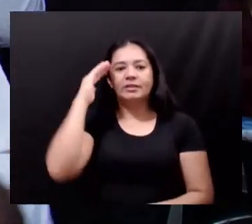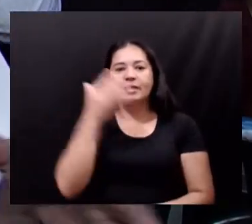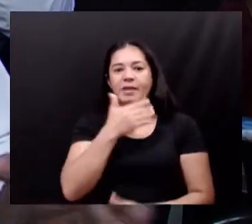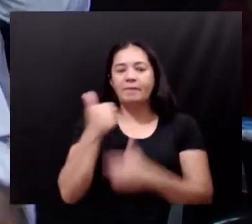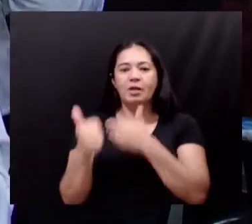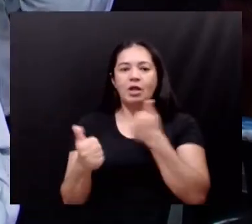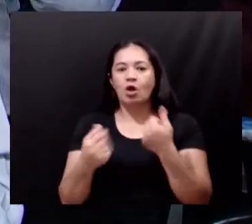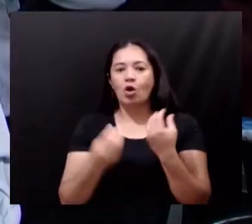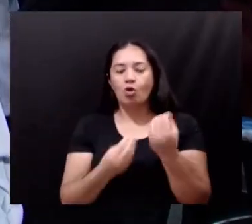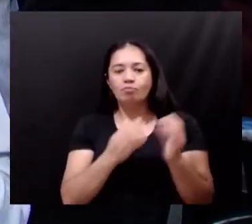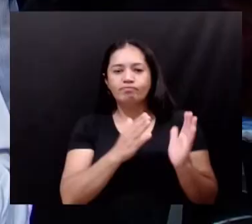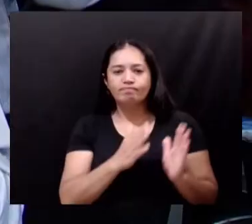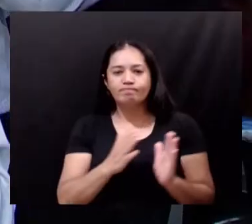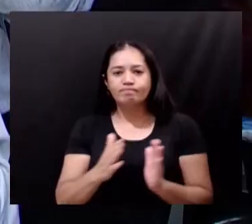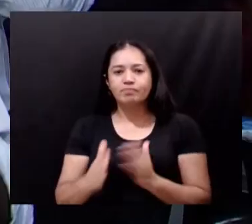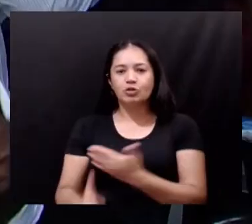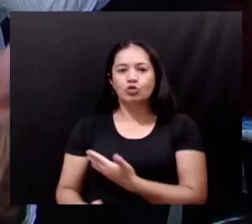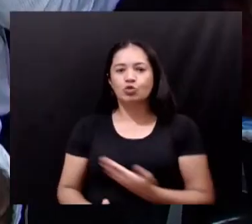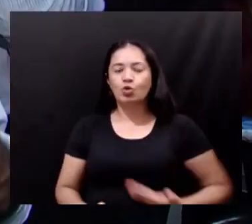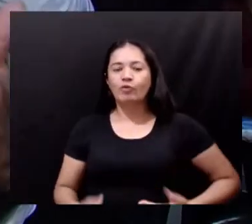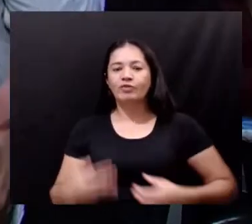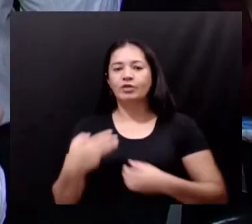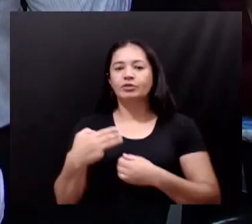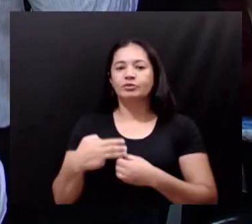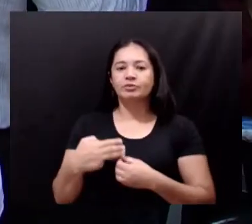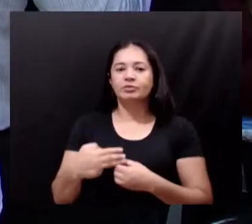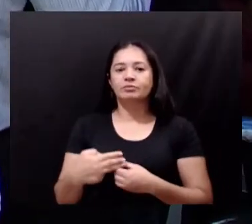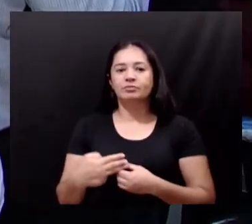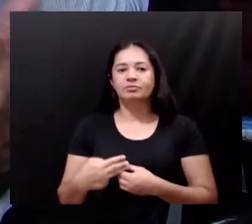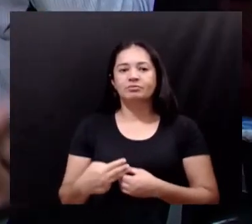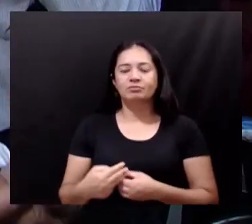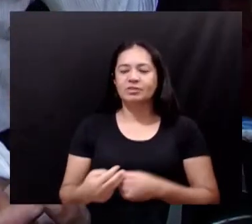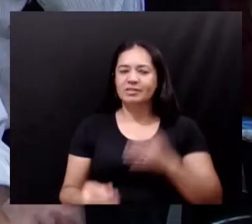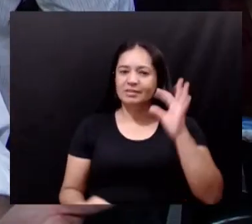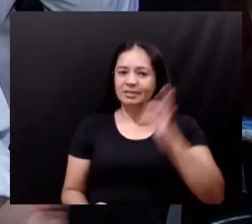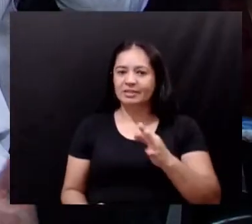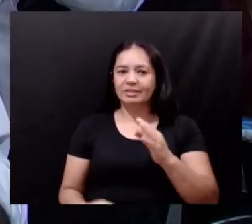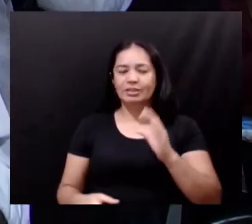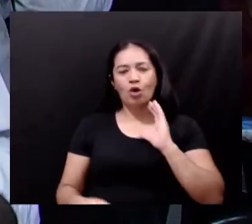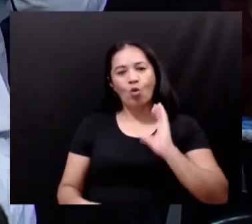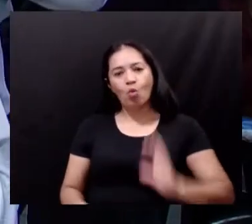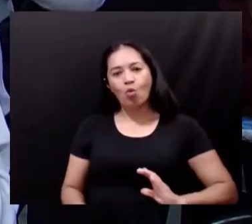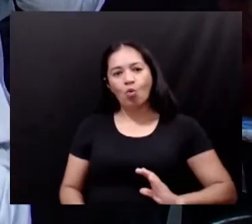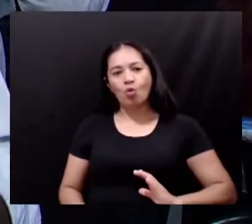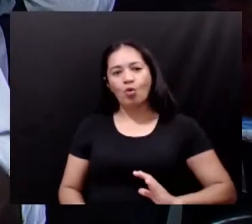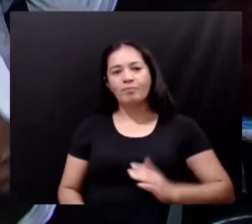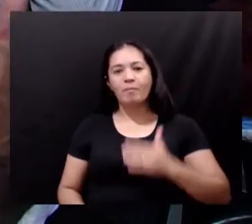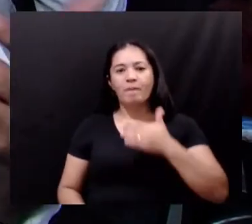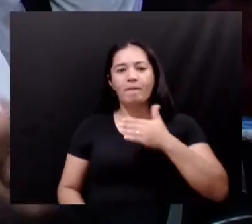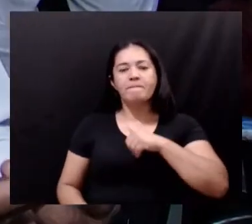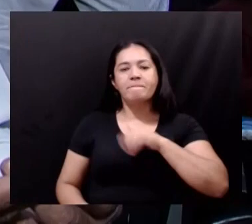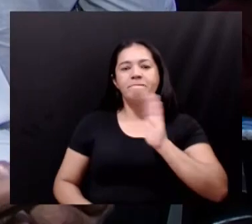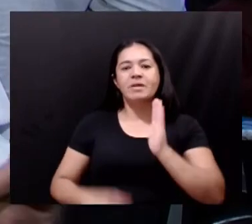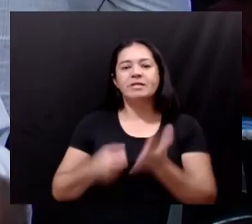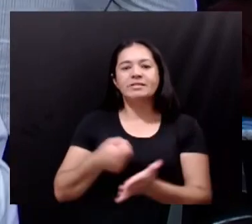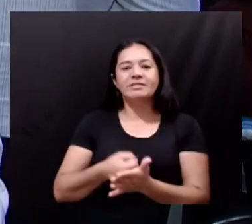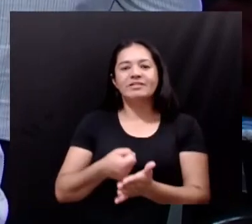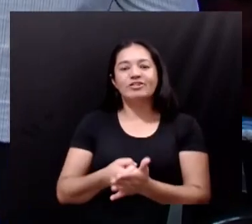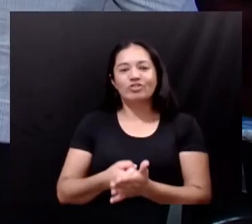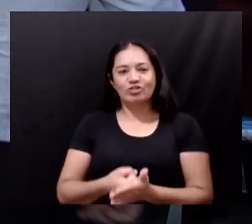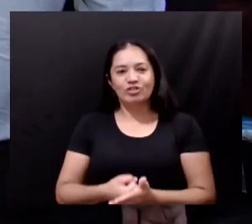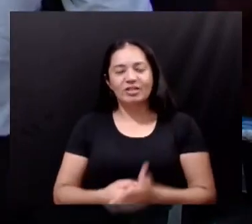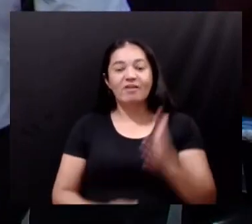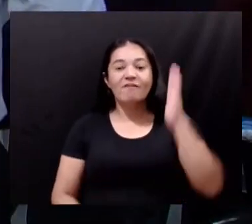governo do município e certamente serão cidadãos também mais exigentes, né? Vão saber cobrar